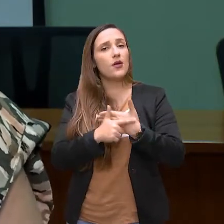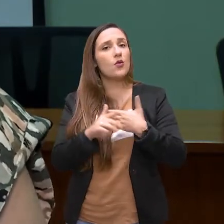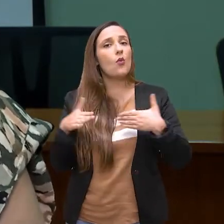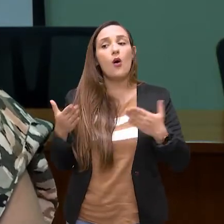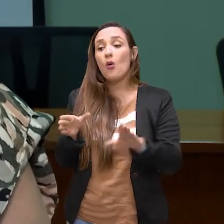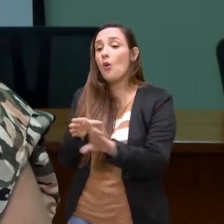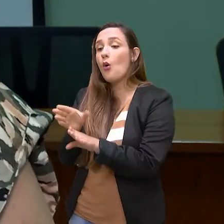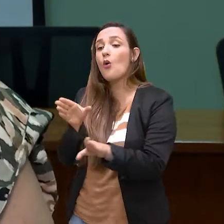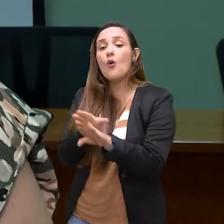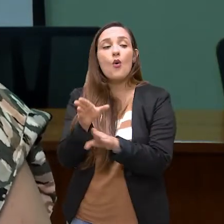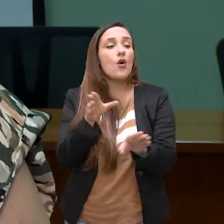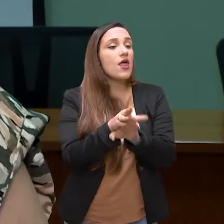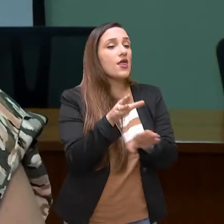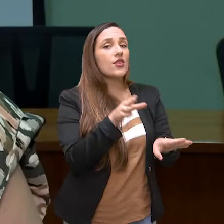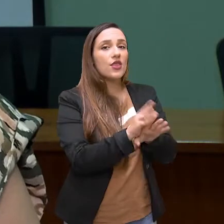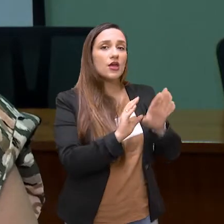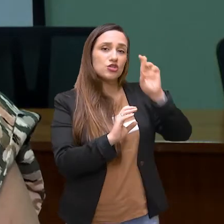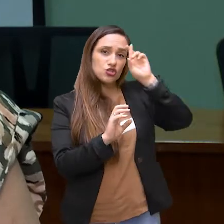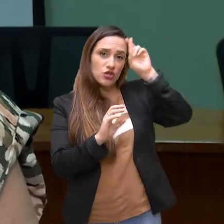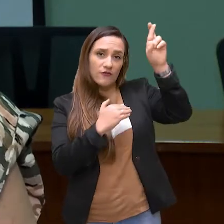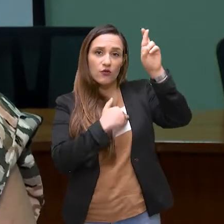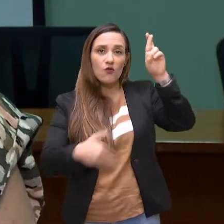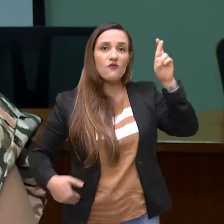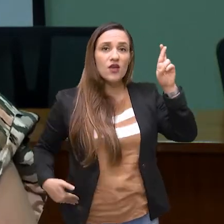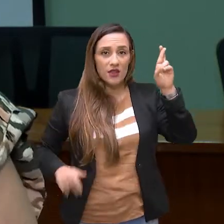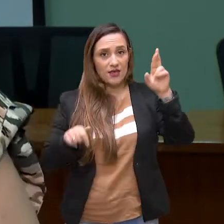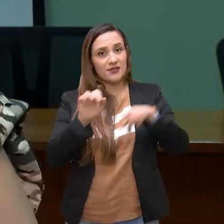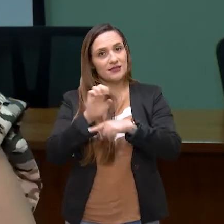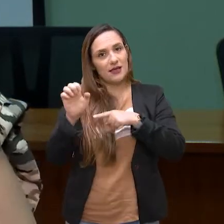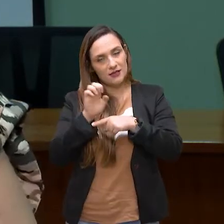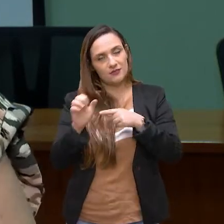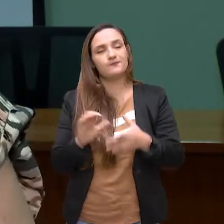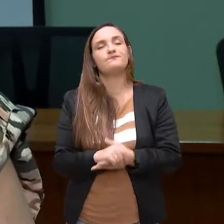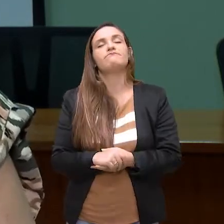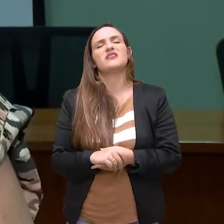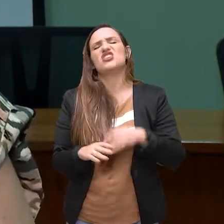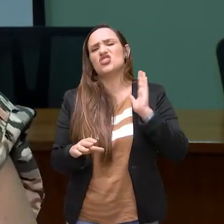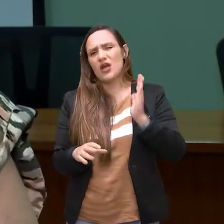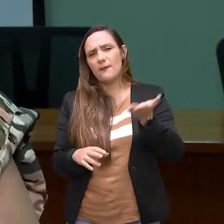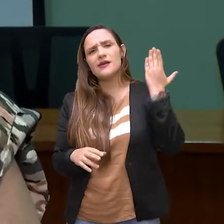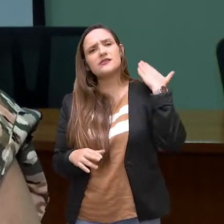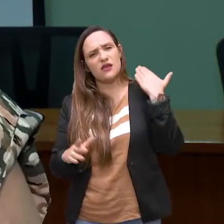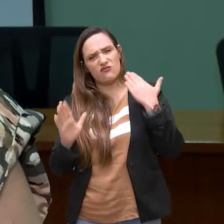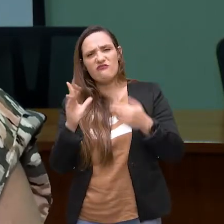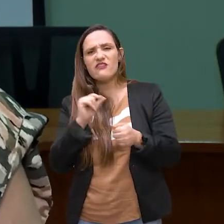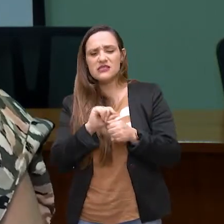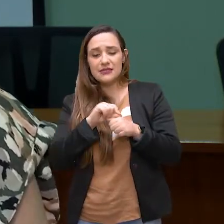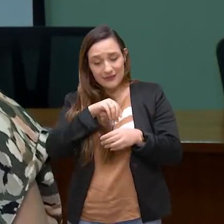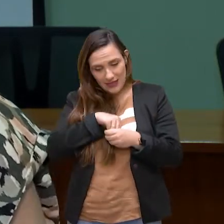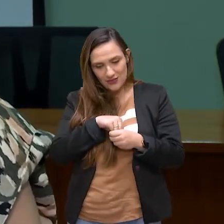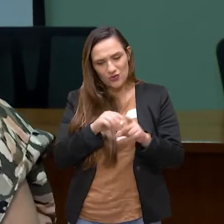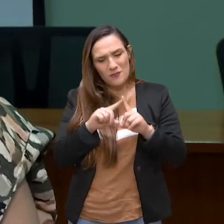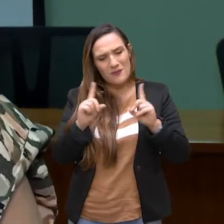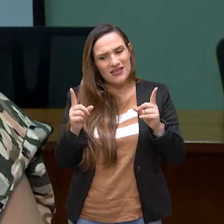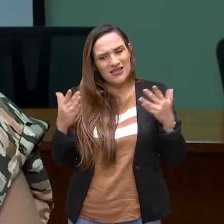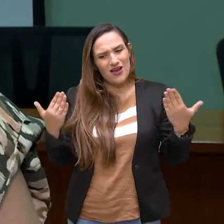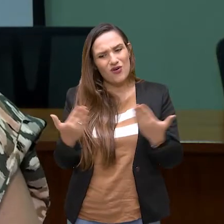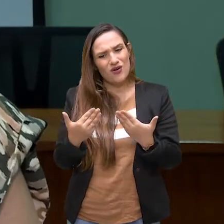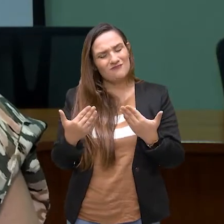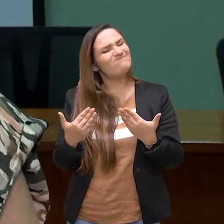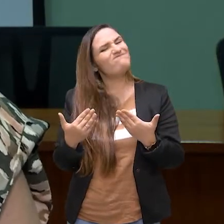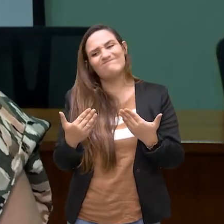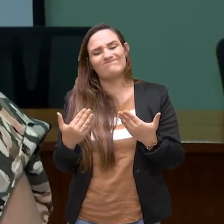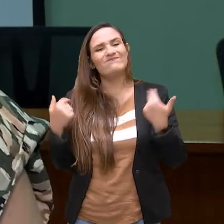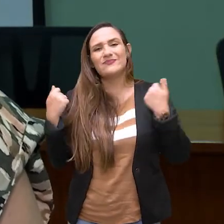ação dos gestores estaduais. Nós já fazíamos esse trabalho, mas de forma mais interna, e esse ano nós sentimos